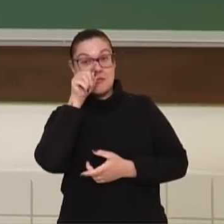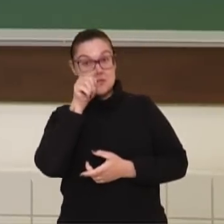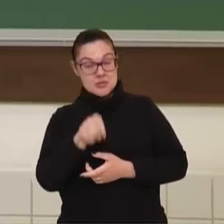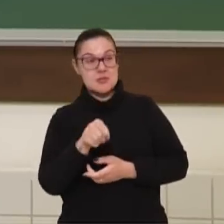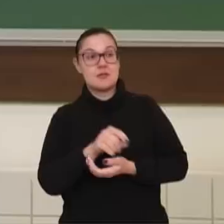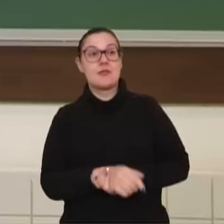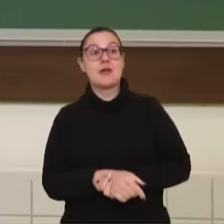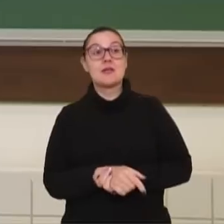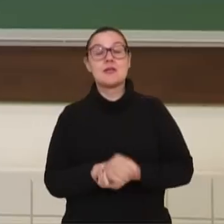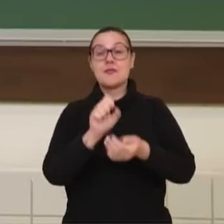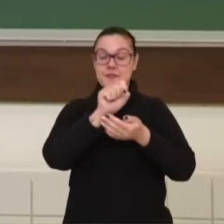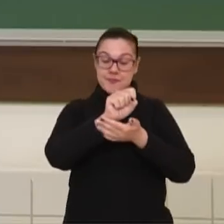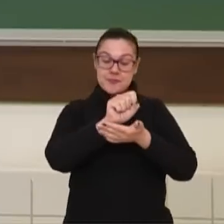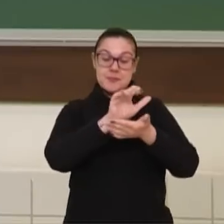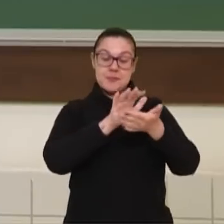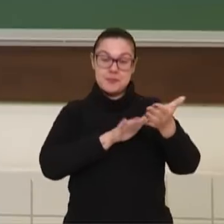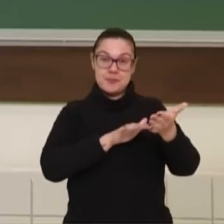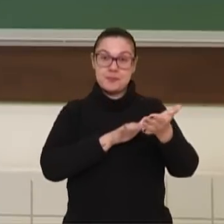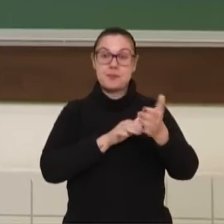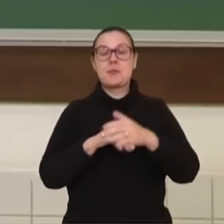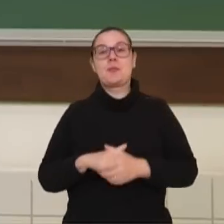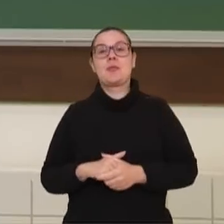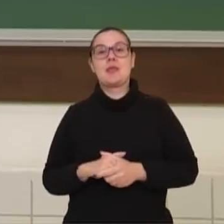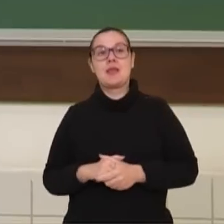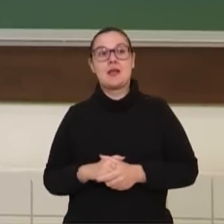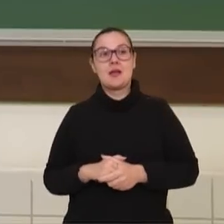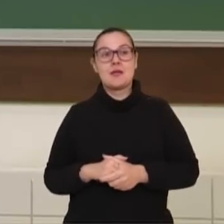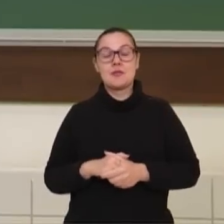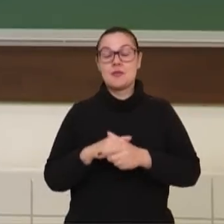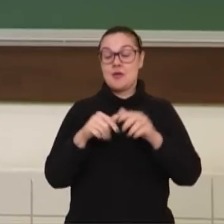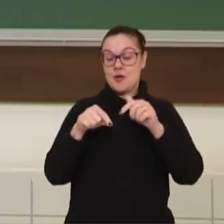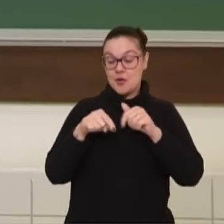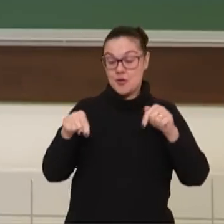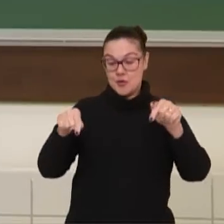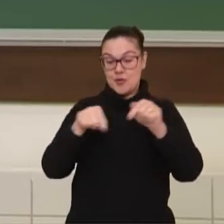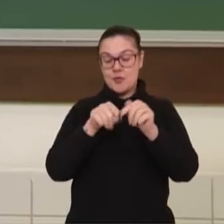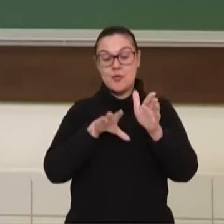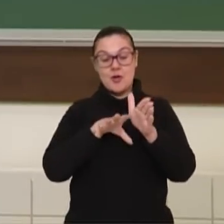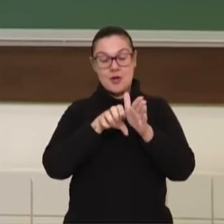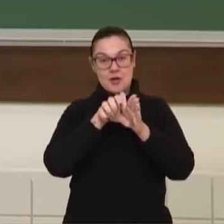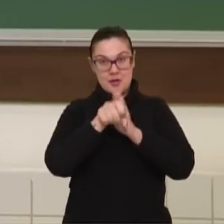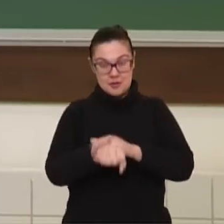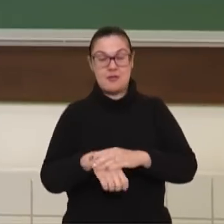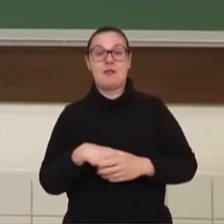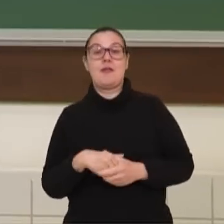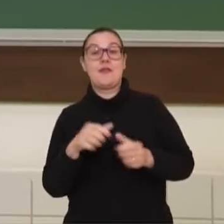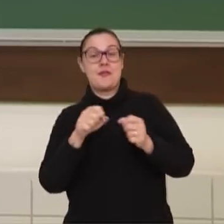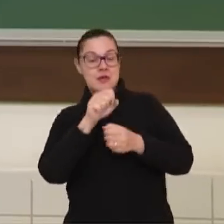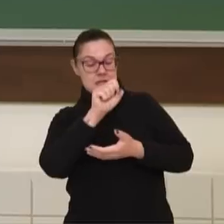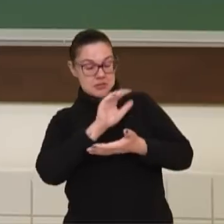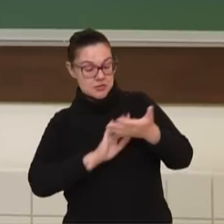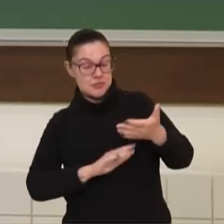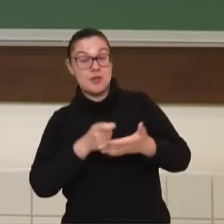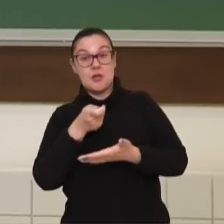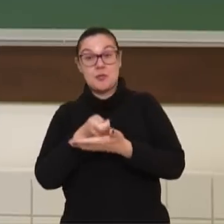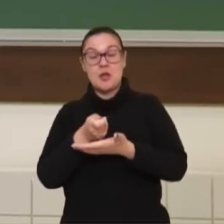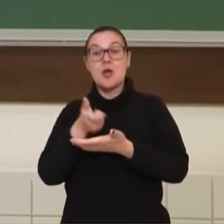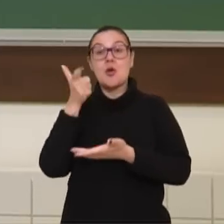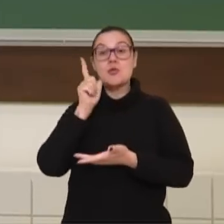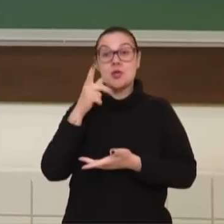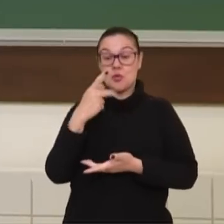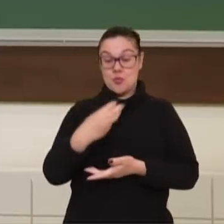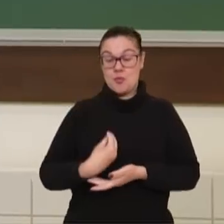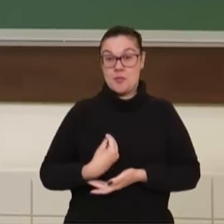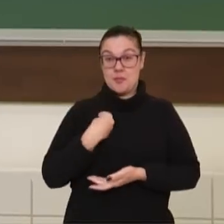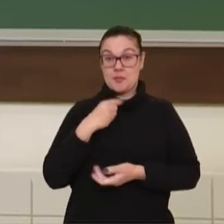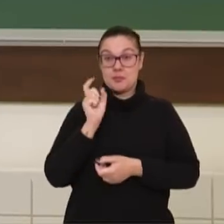que vocês façam a atividade lá no Classroom, entrem lá no Classroom, realizem a atividade obrigatória para confirmar